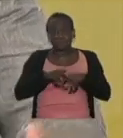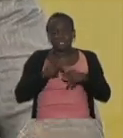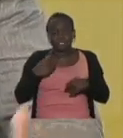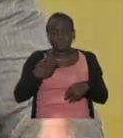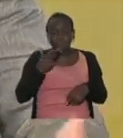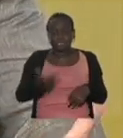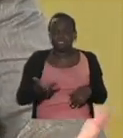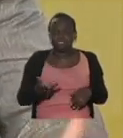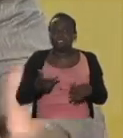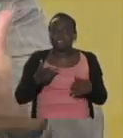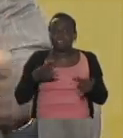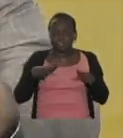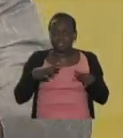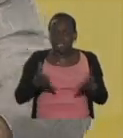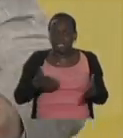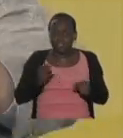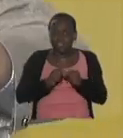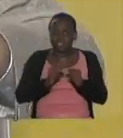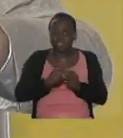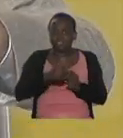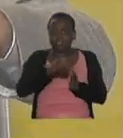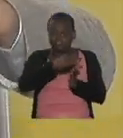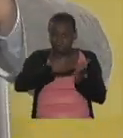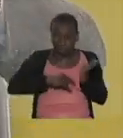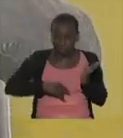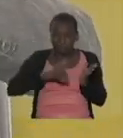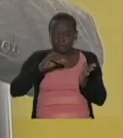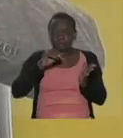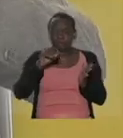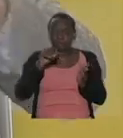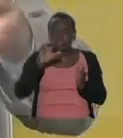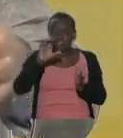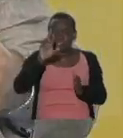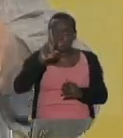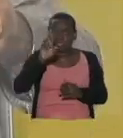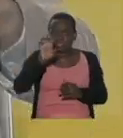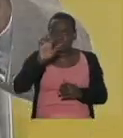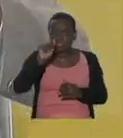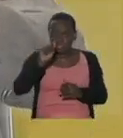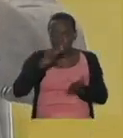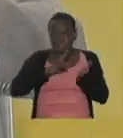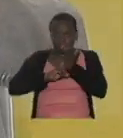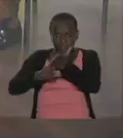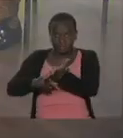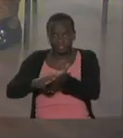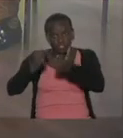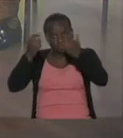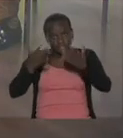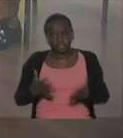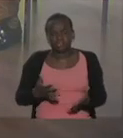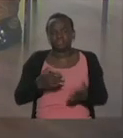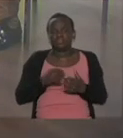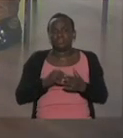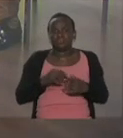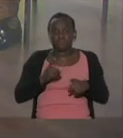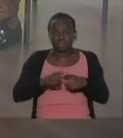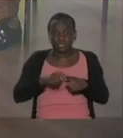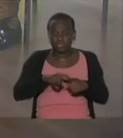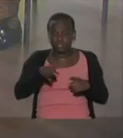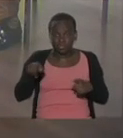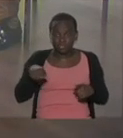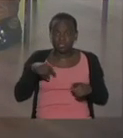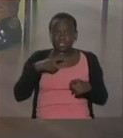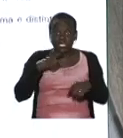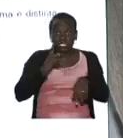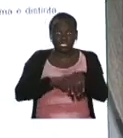isso eu tomei iniciativa de fazer um ofício a Creia dizendo exatamente sobre isso que nós